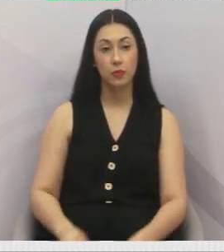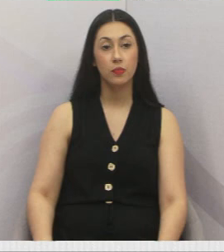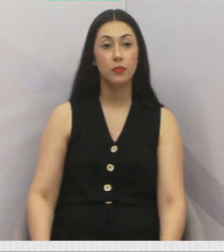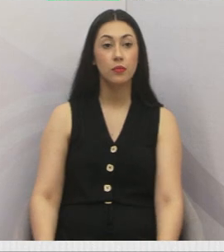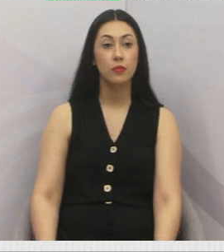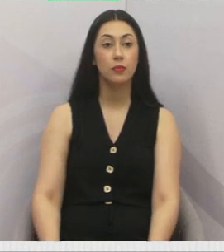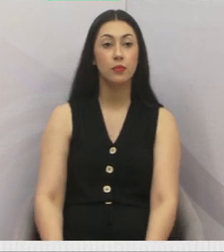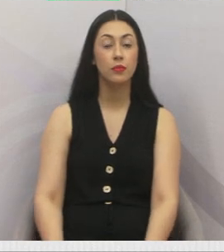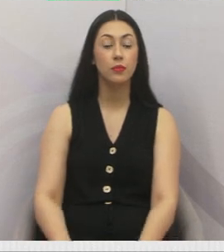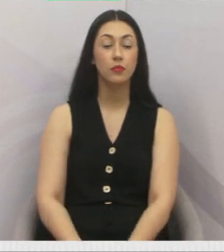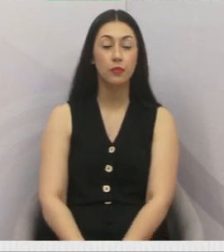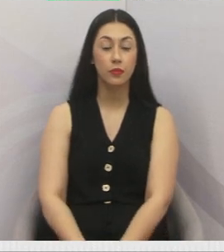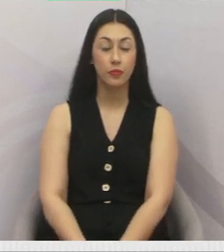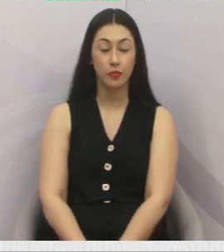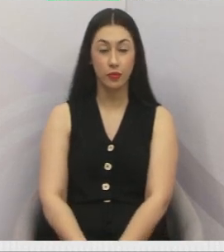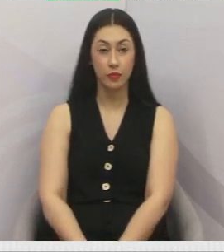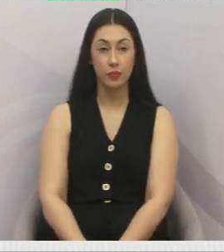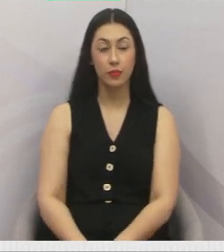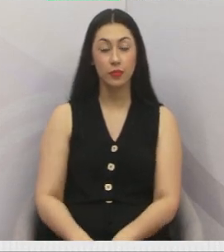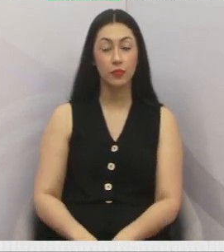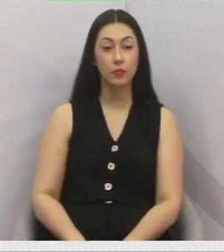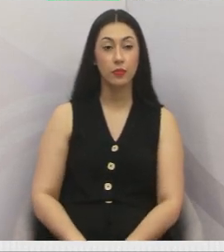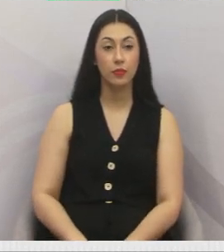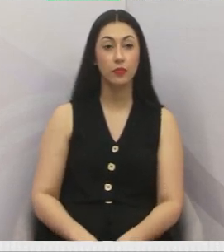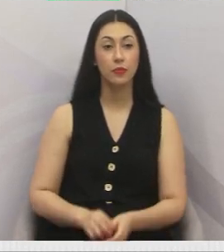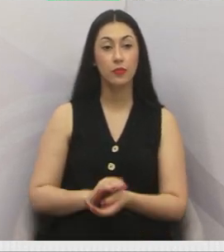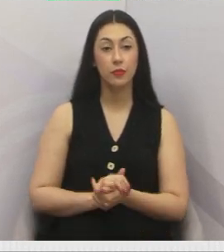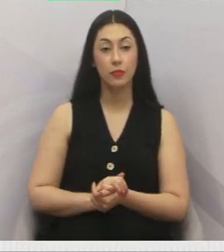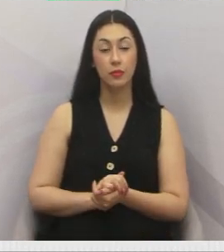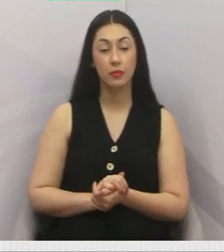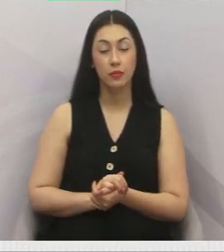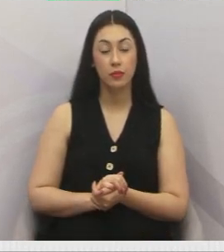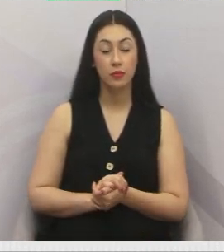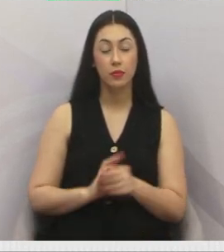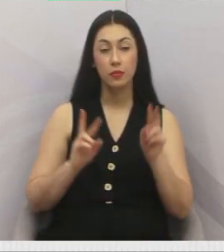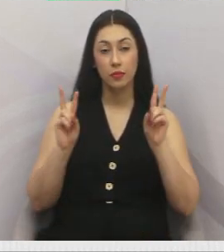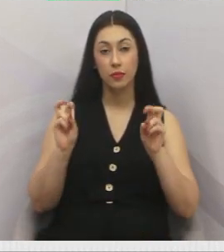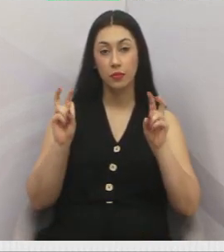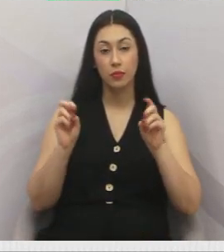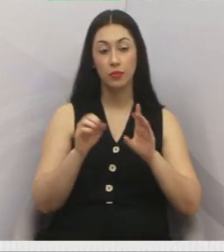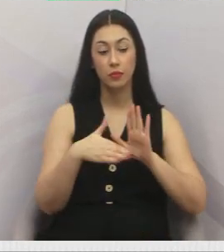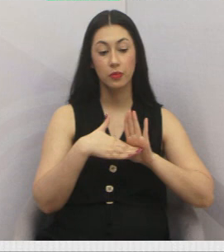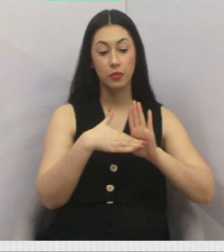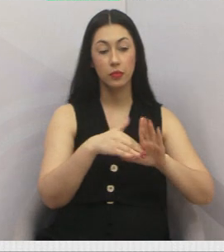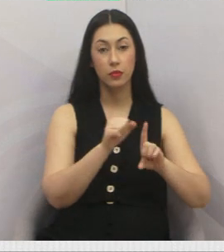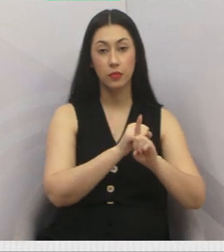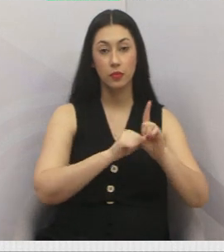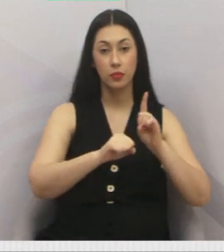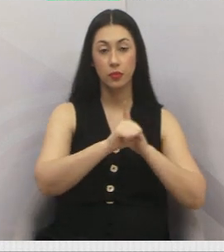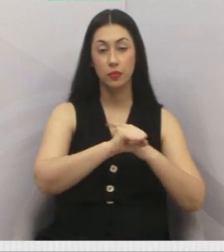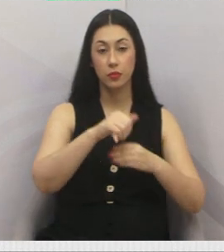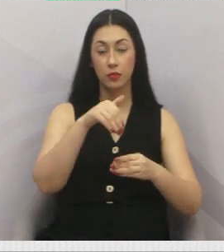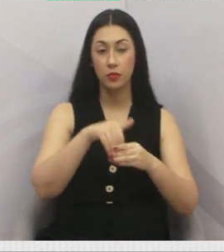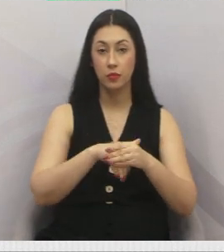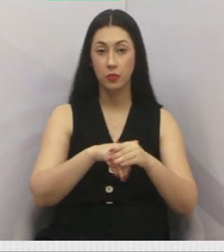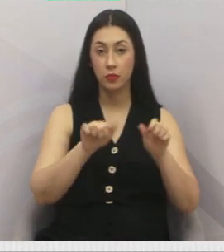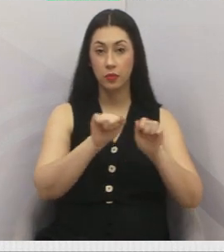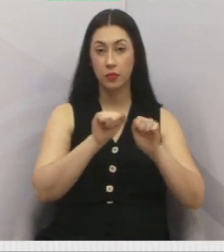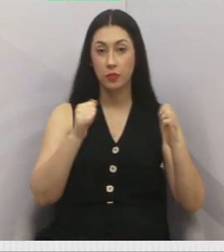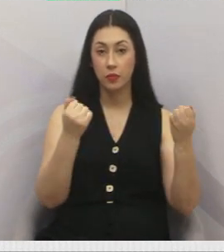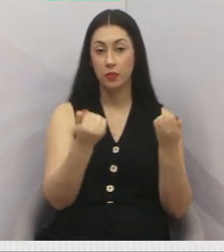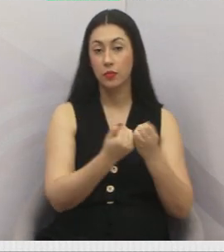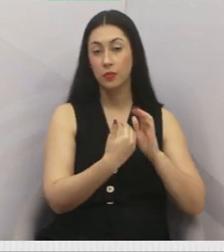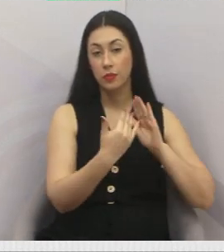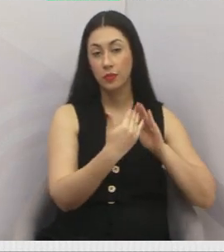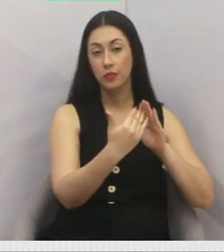Caiu uma cédula. Próximo voto. Segmento movimentos populares, um voto para a Associação